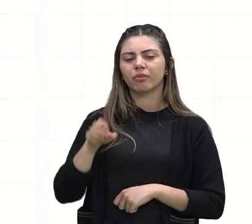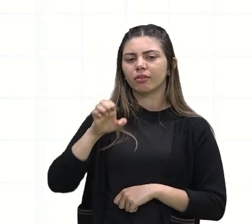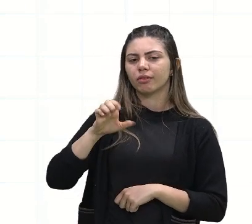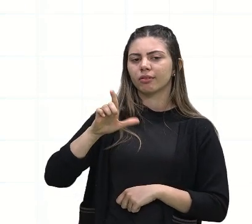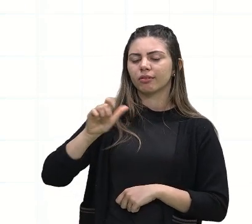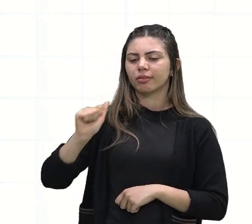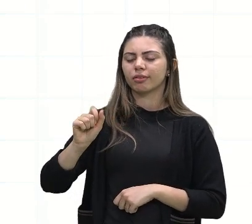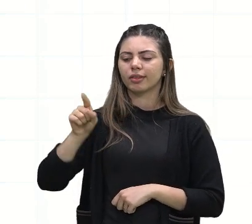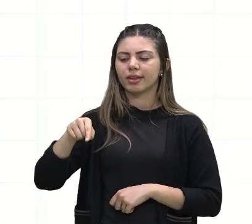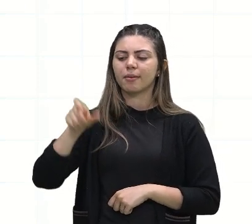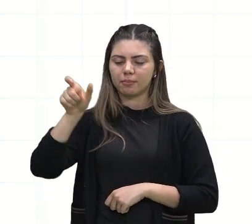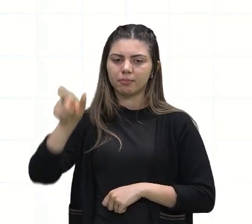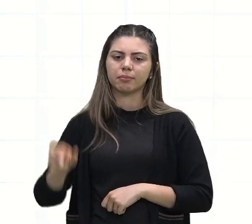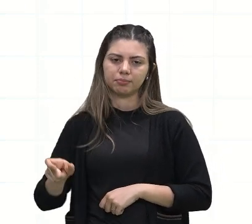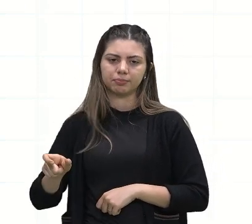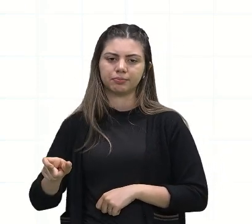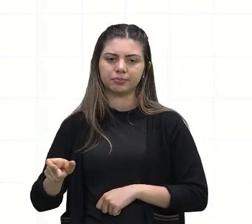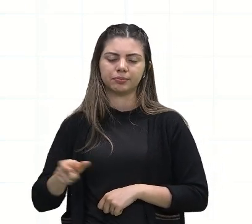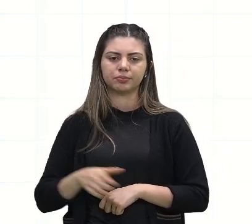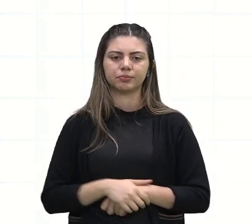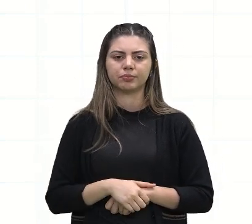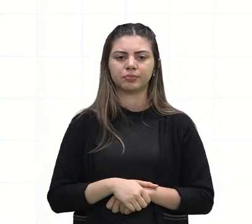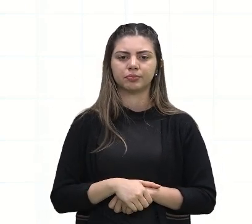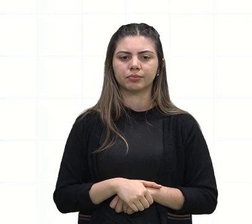uma pessoa, né?